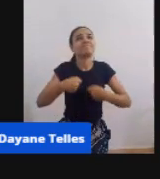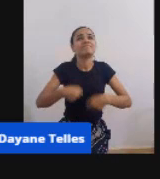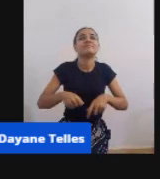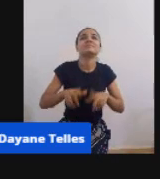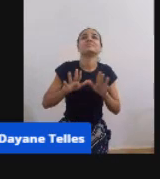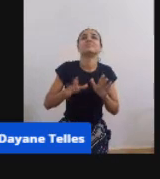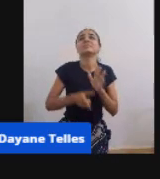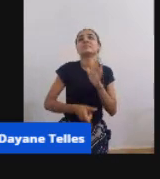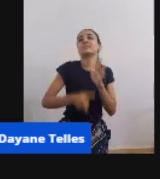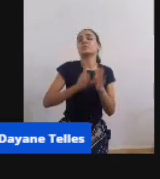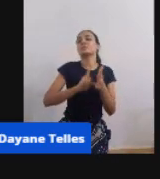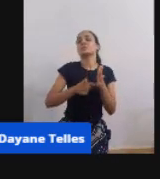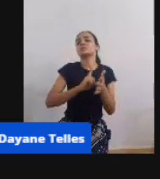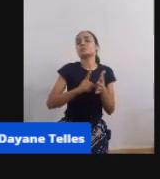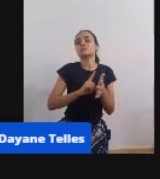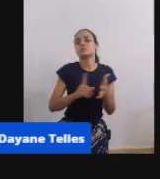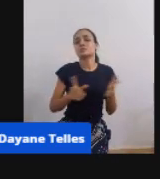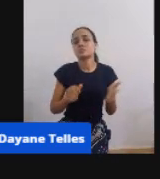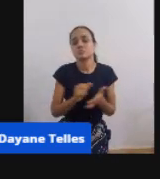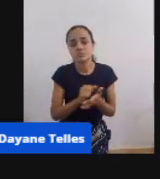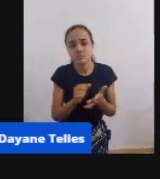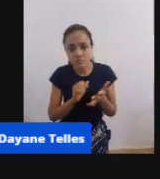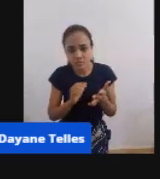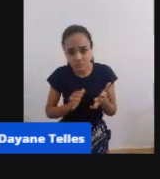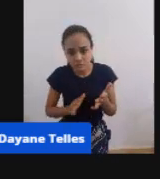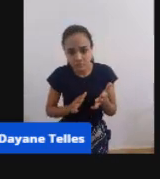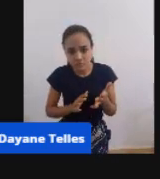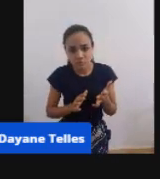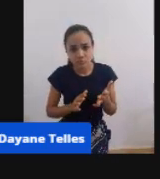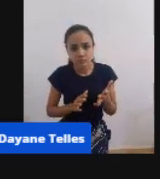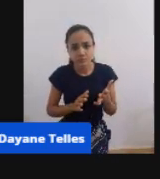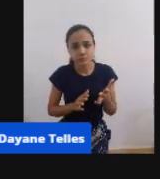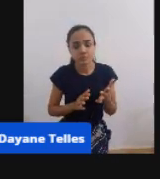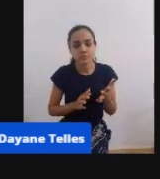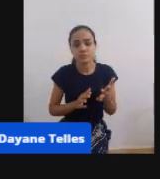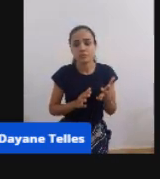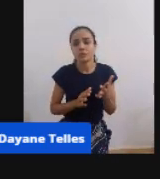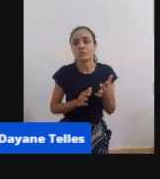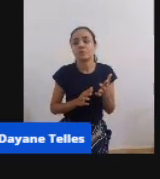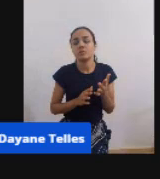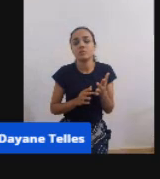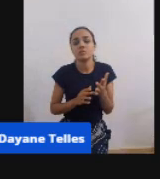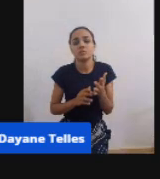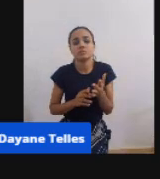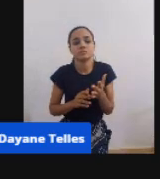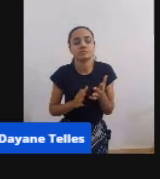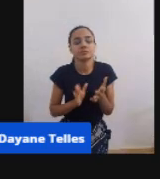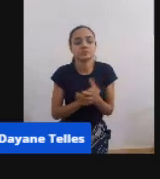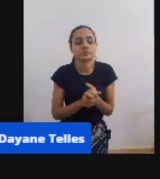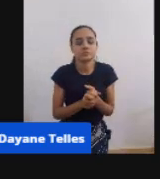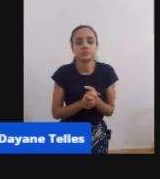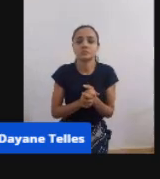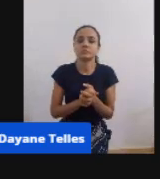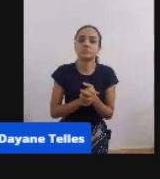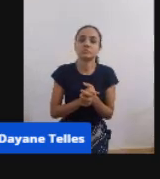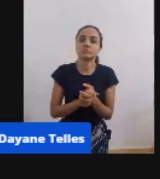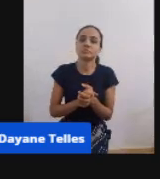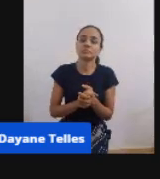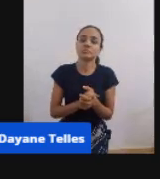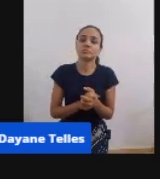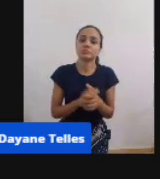que é uma atividade que vai tratar das propriedades de potência e propriedade de raiz, que é um conteúdo